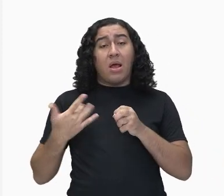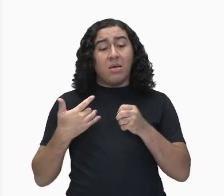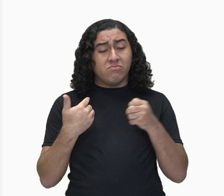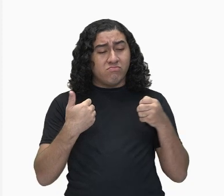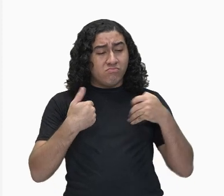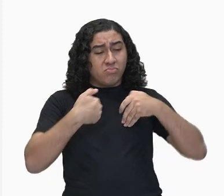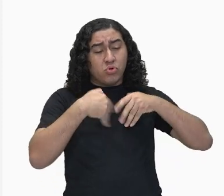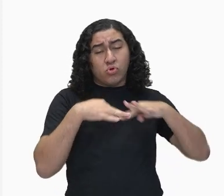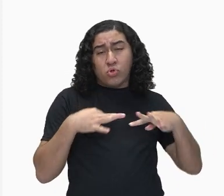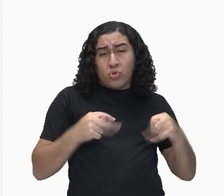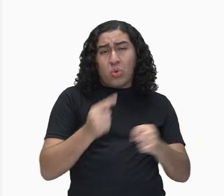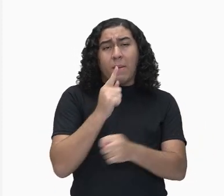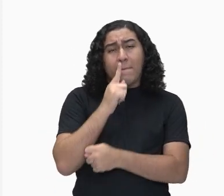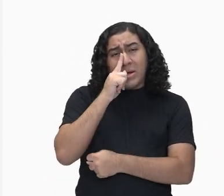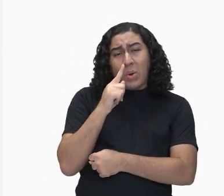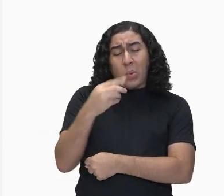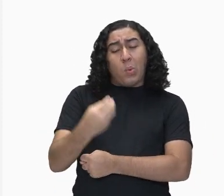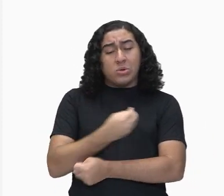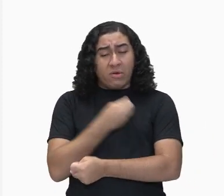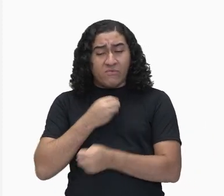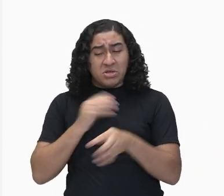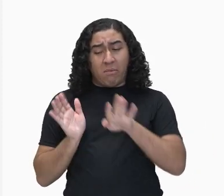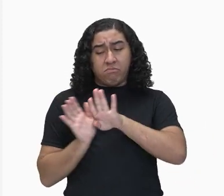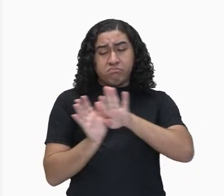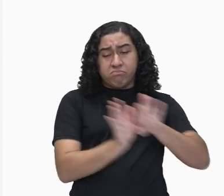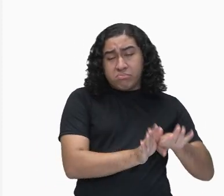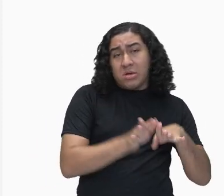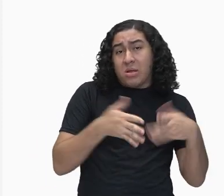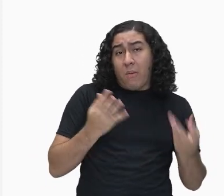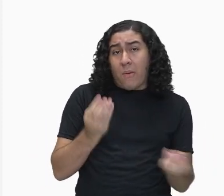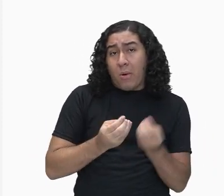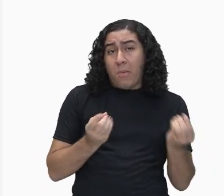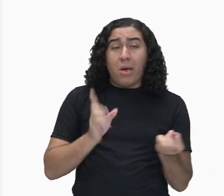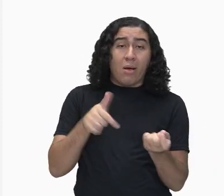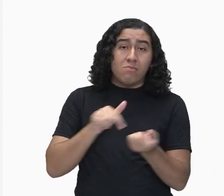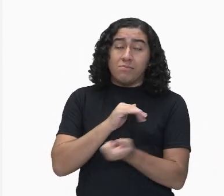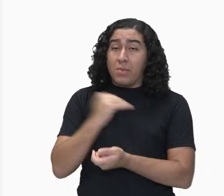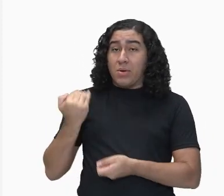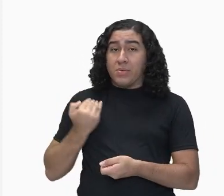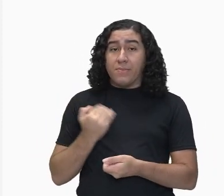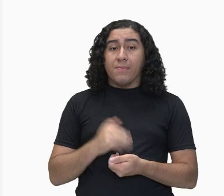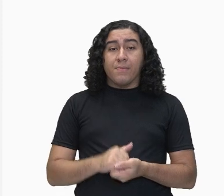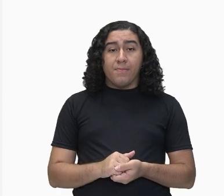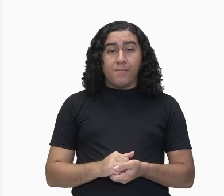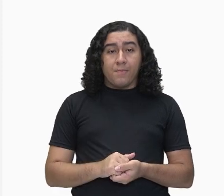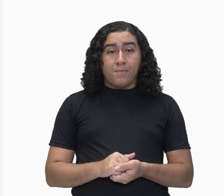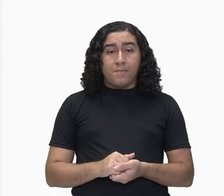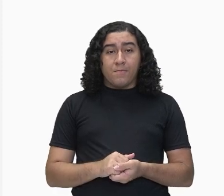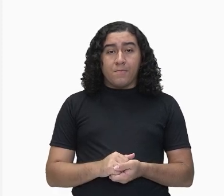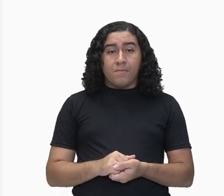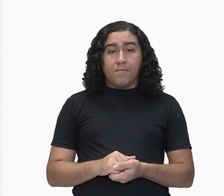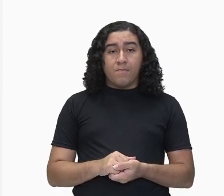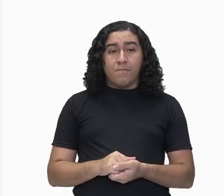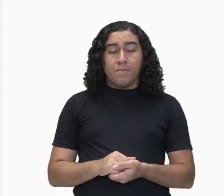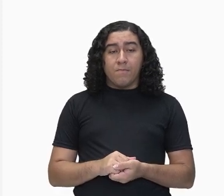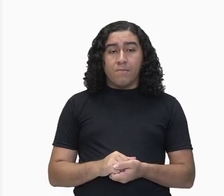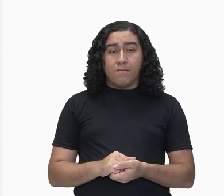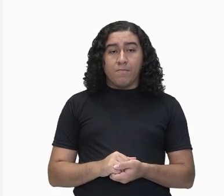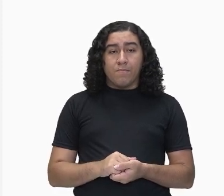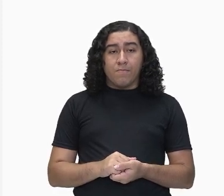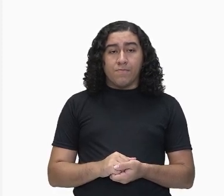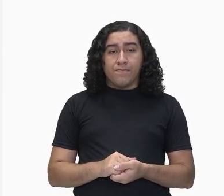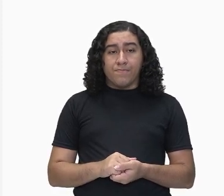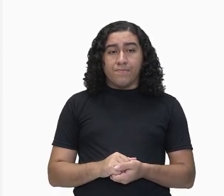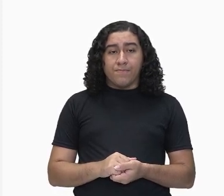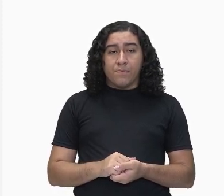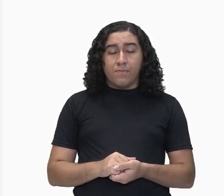os perigos, de todos os males que a vida está oferecendo ali. Então, para eles, a morte é